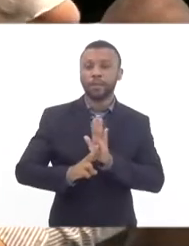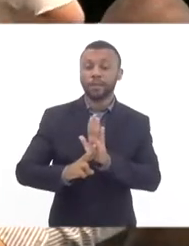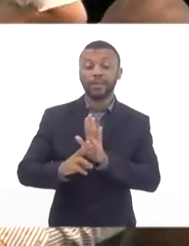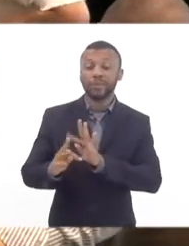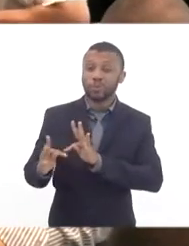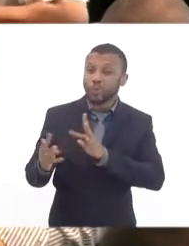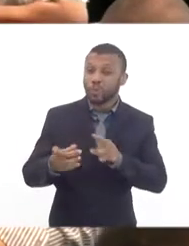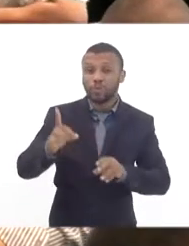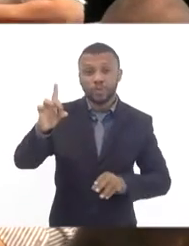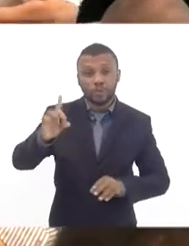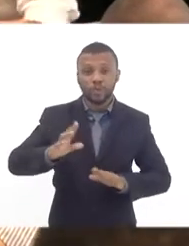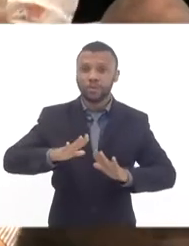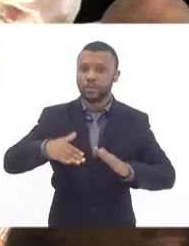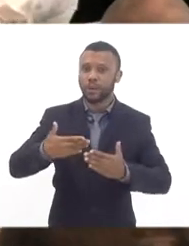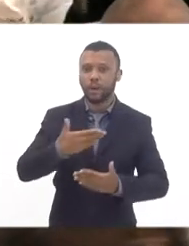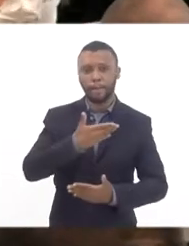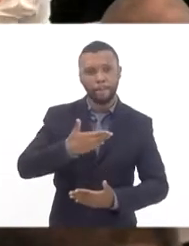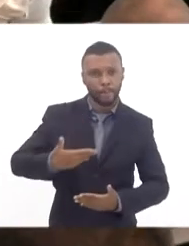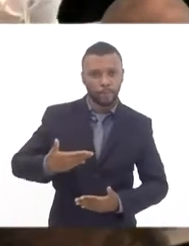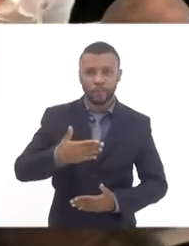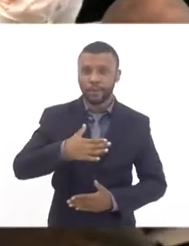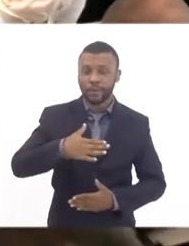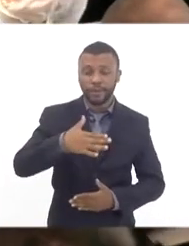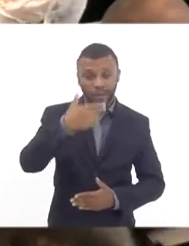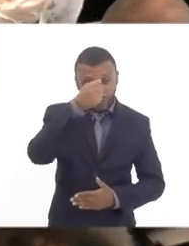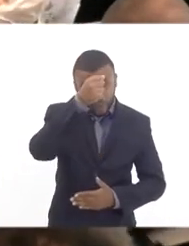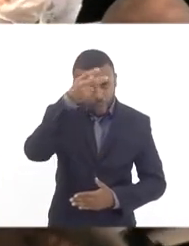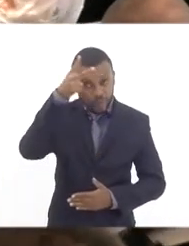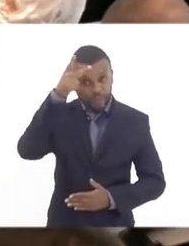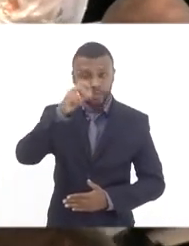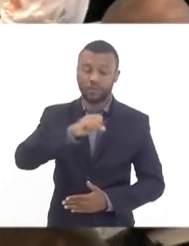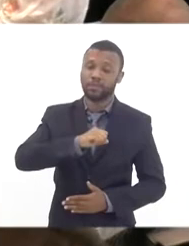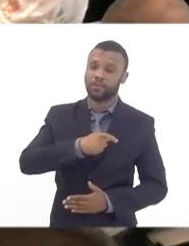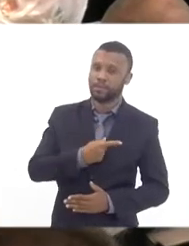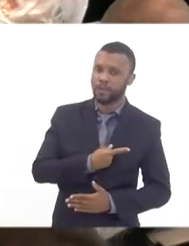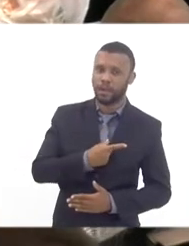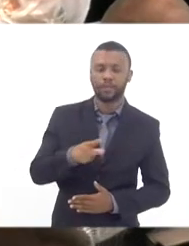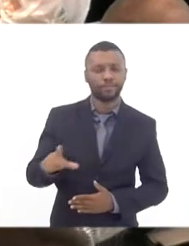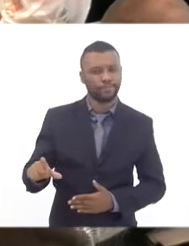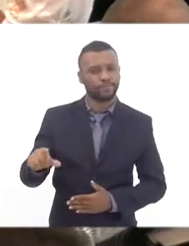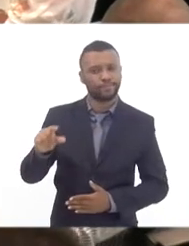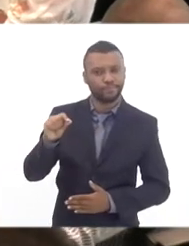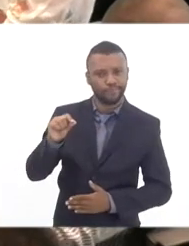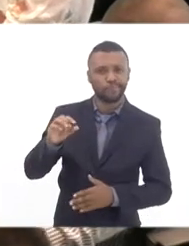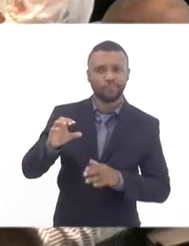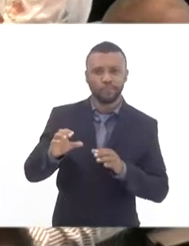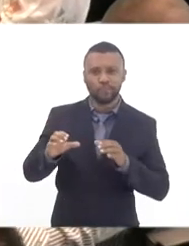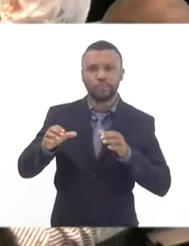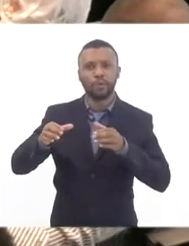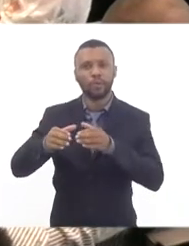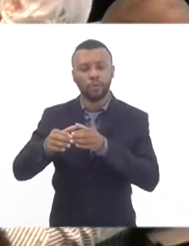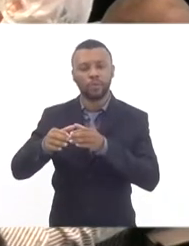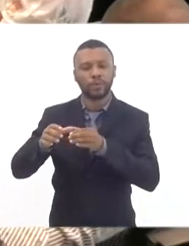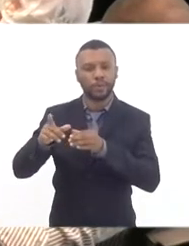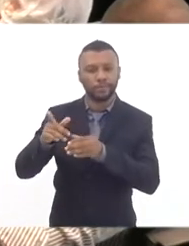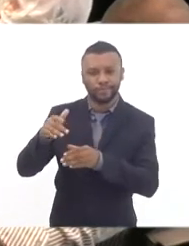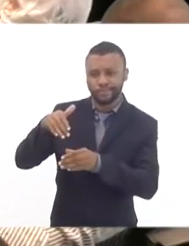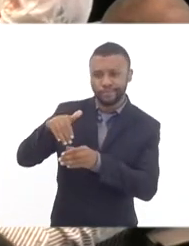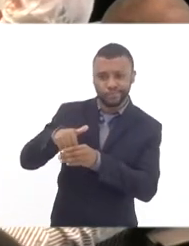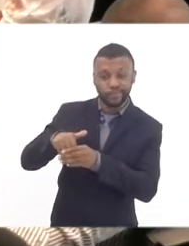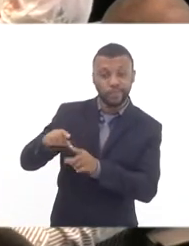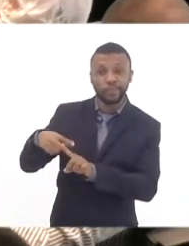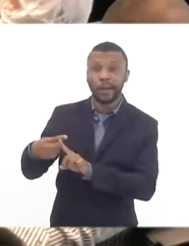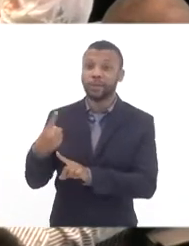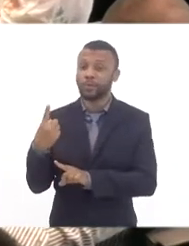de escola pública do município de São Gonçalo, eleito junto com o Félix, mais um membro do